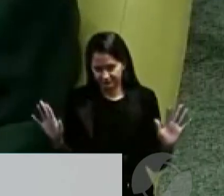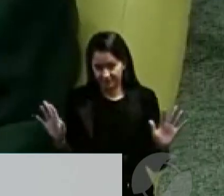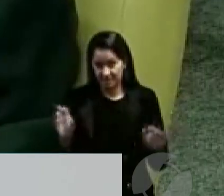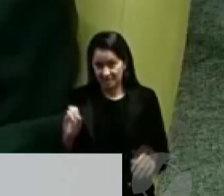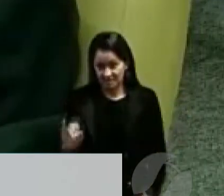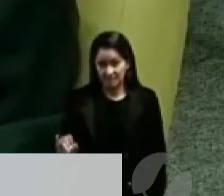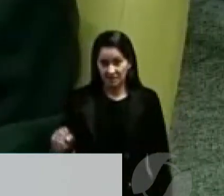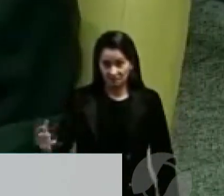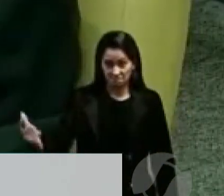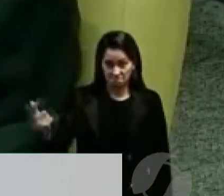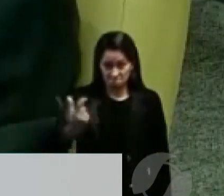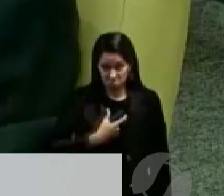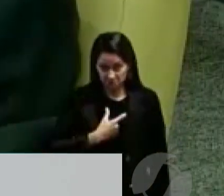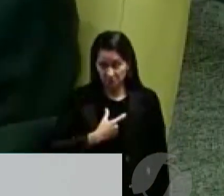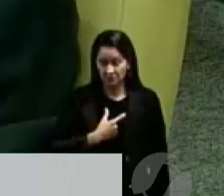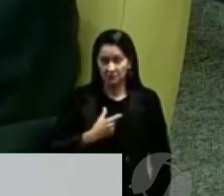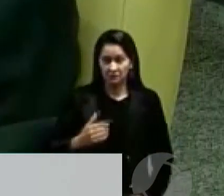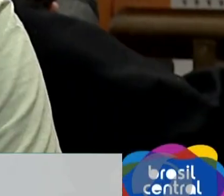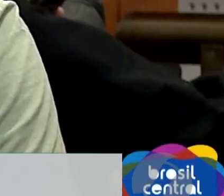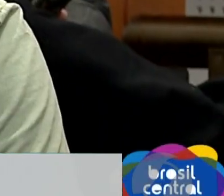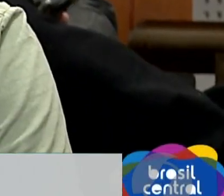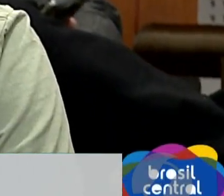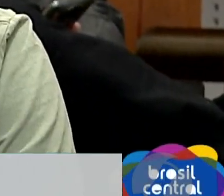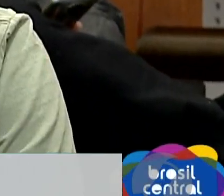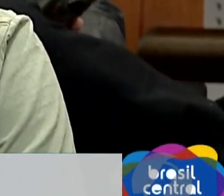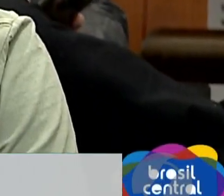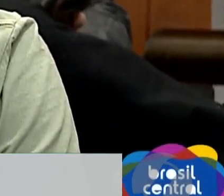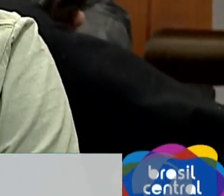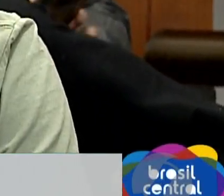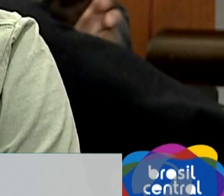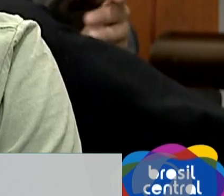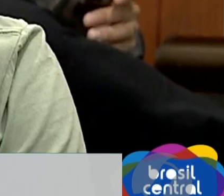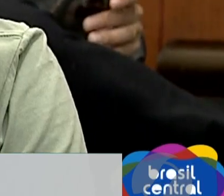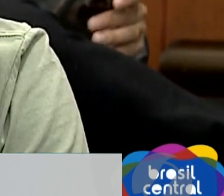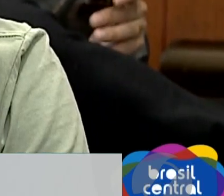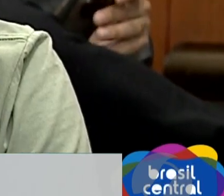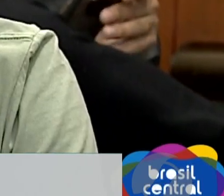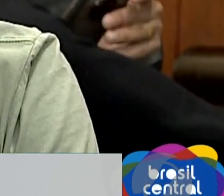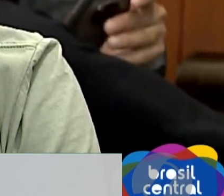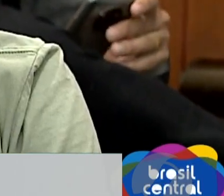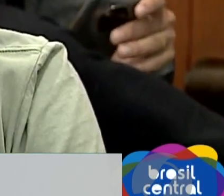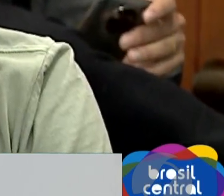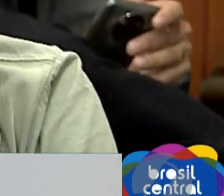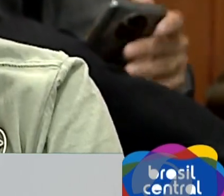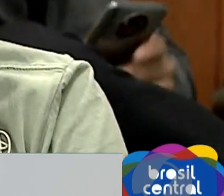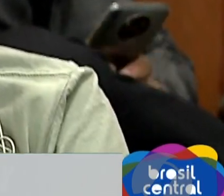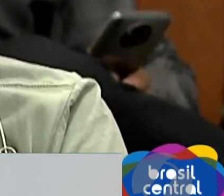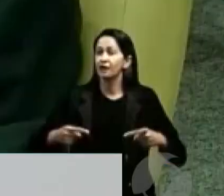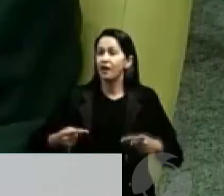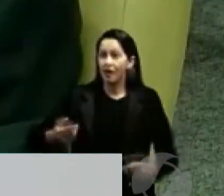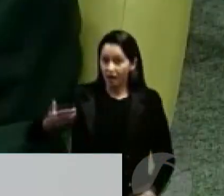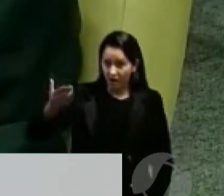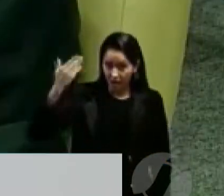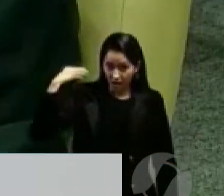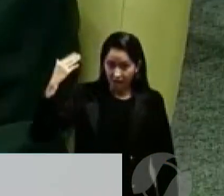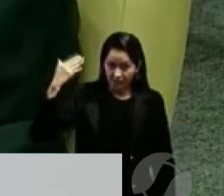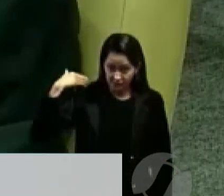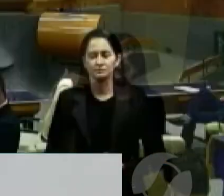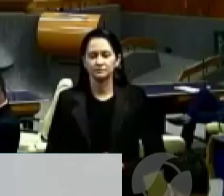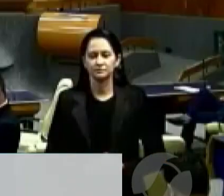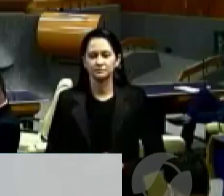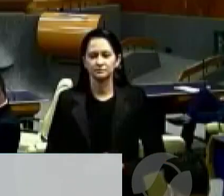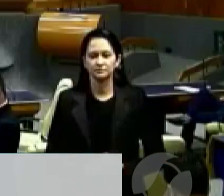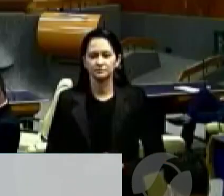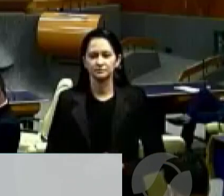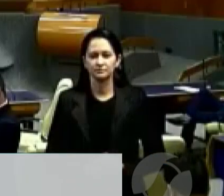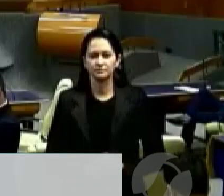MDB, usou seu tempo de fala para ameaçar e ofender o jornalista José Bonfim, da rádio CBN Goiânia. No vídeo, é